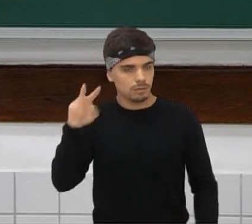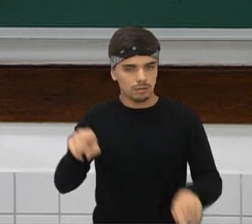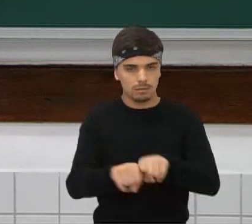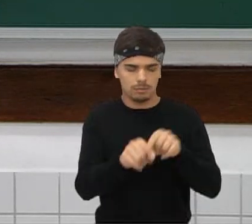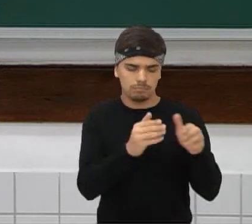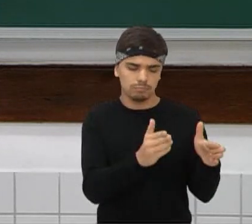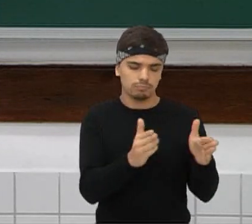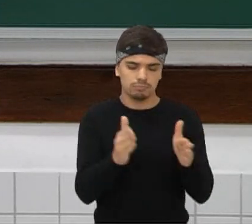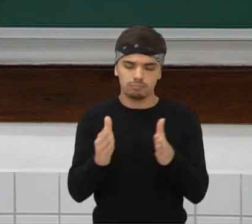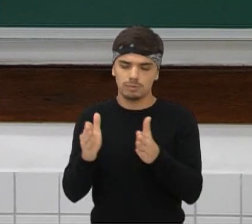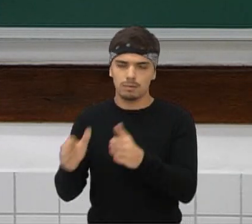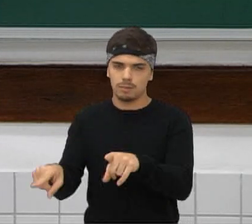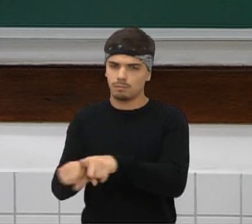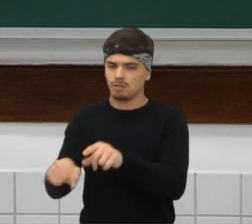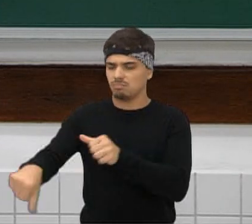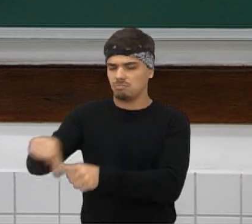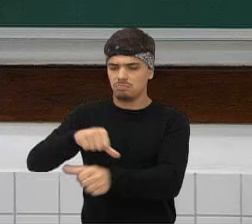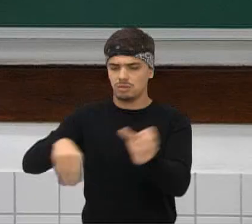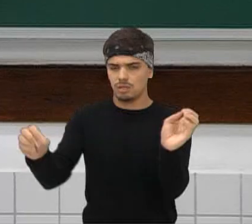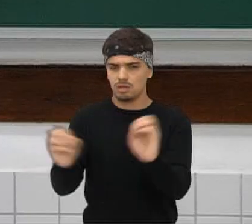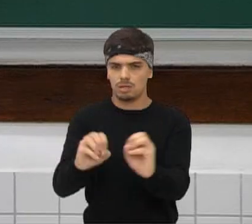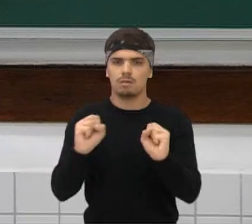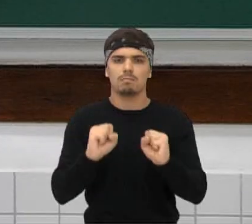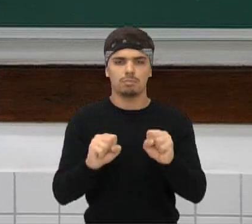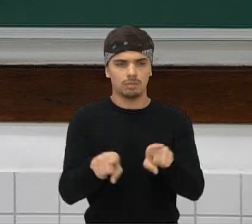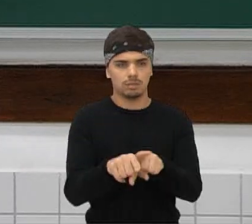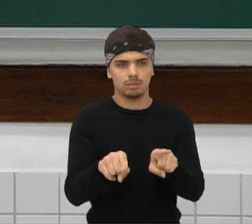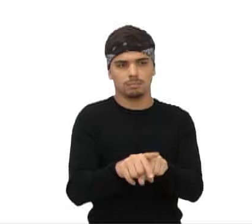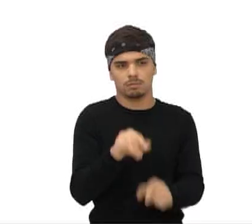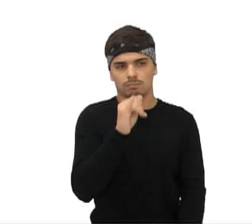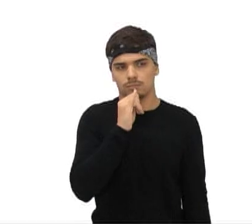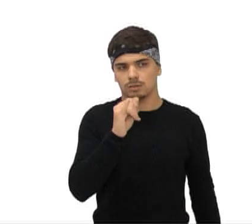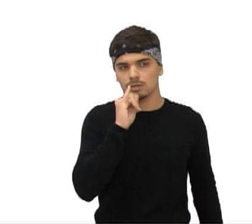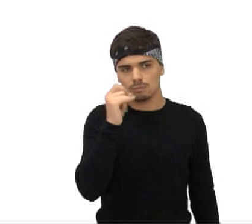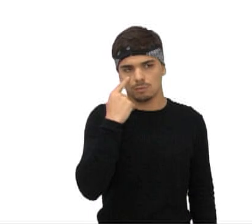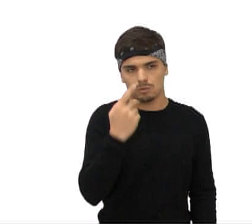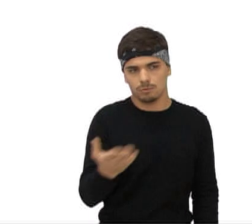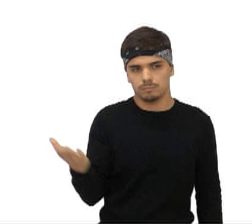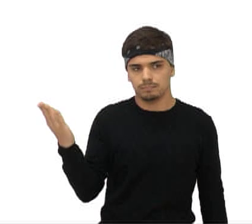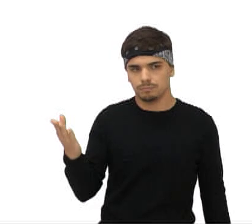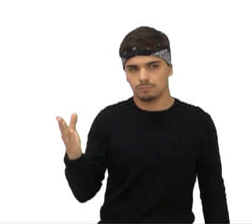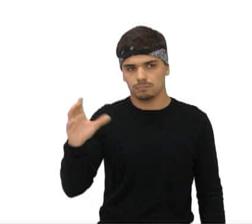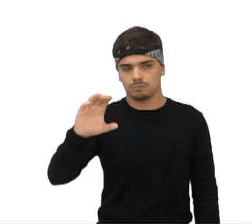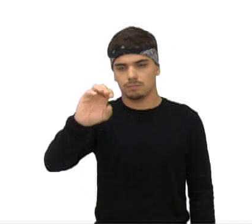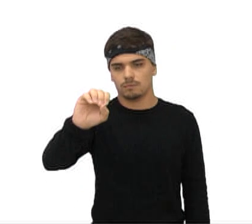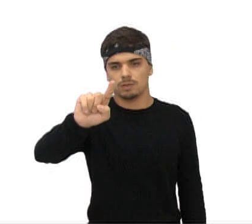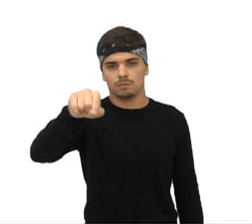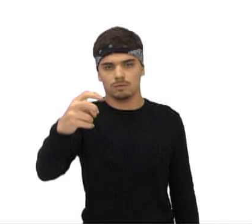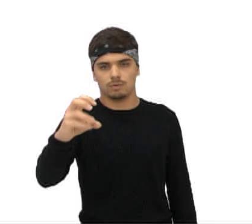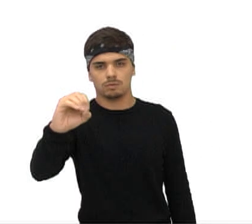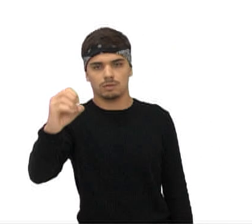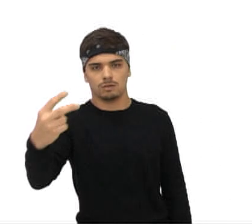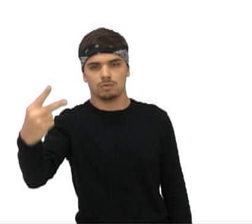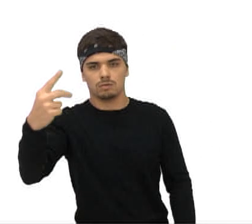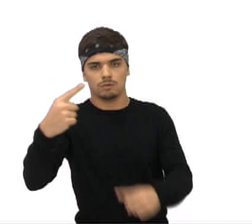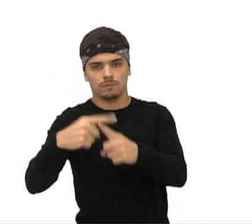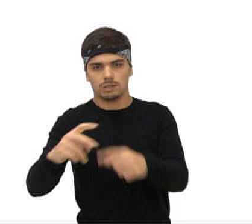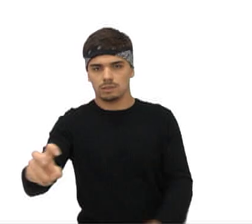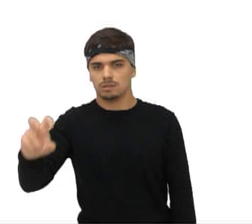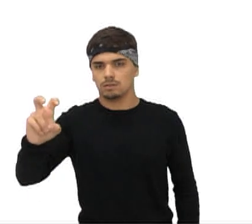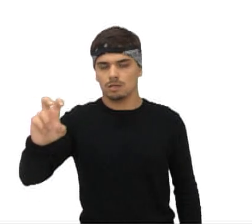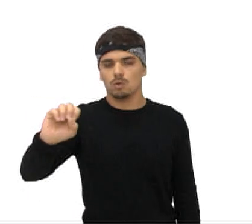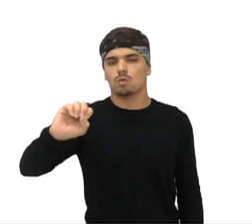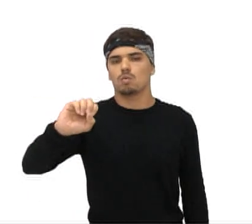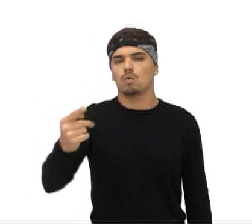dos fatores não altera o produto. Então, eu posso multiplicar primeiro 0,02 vezes 5,